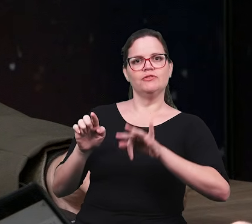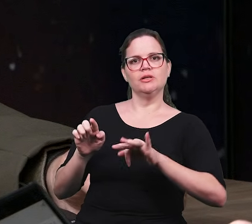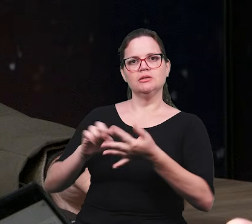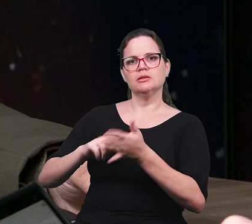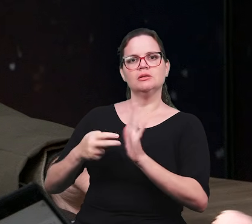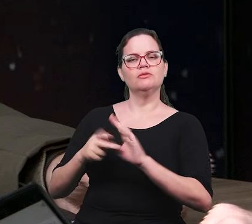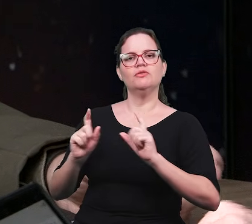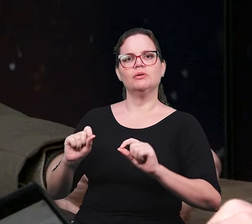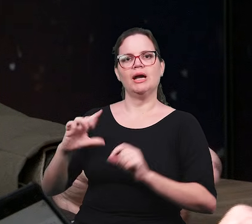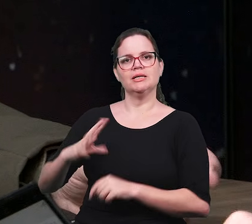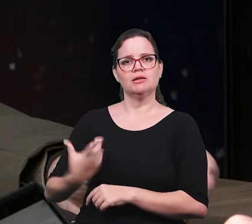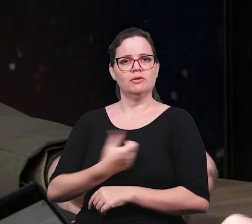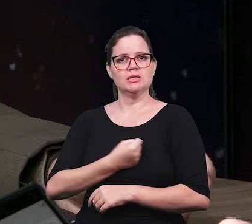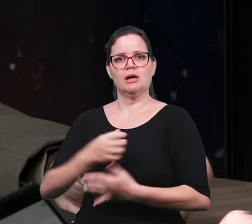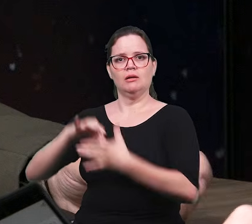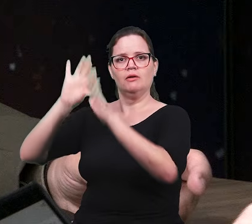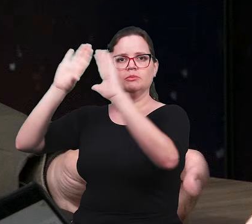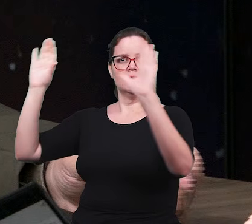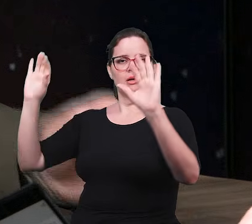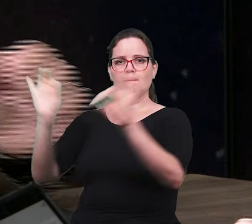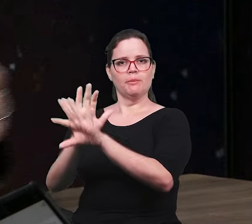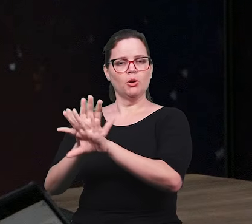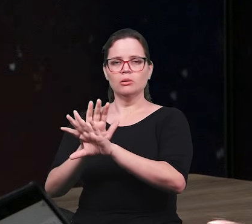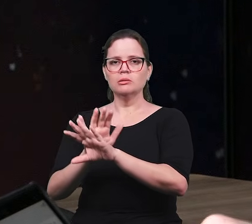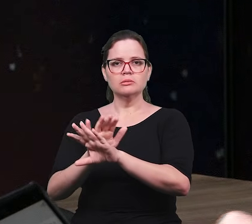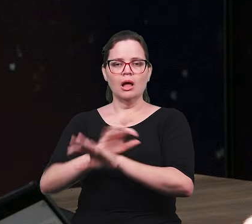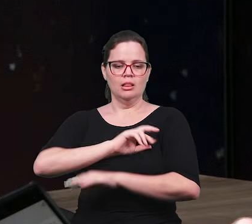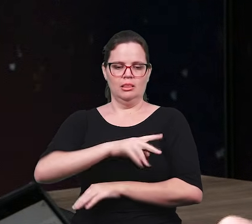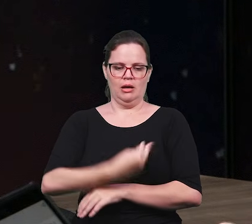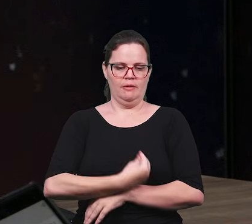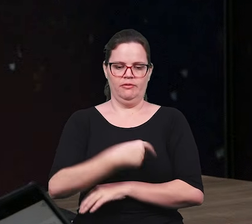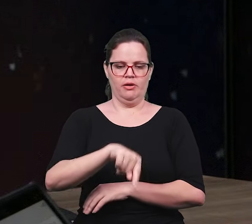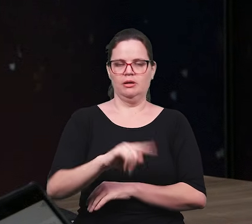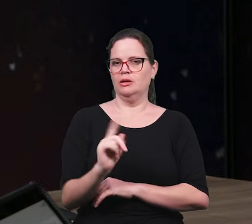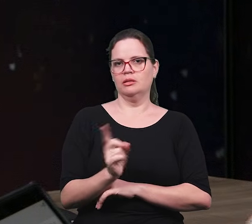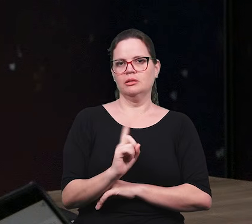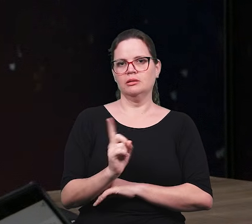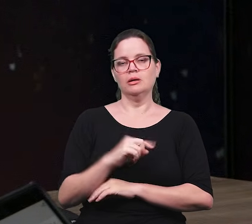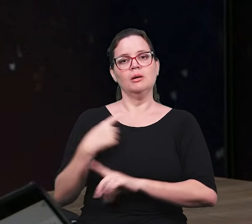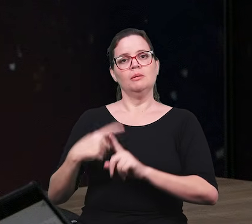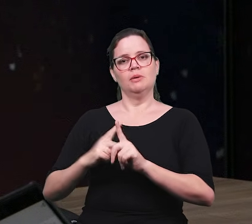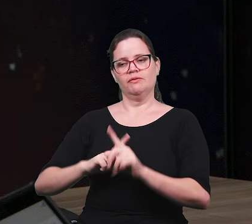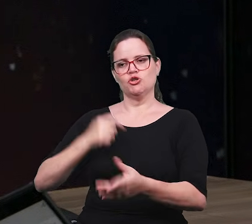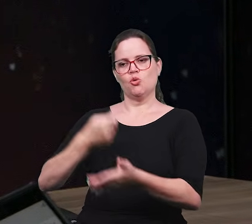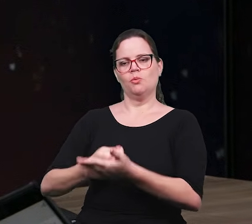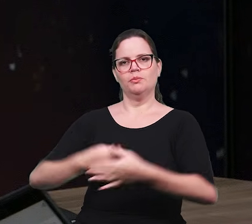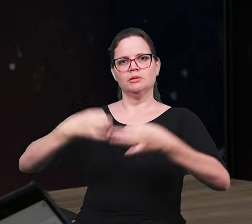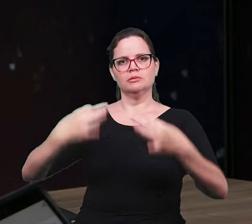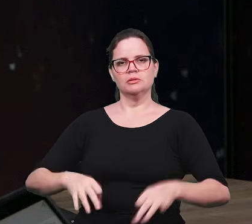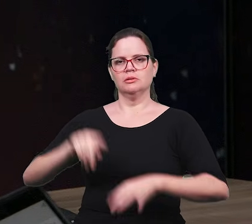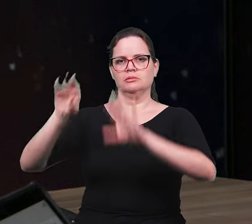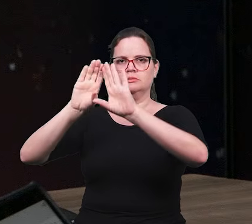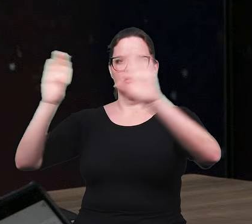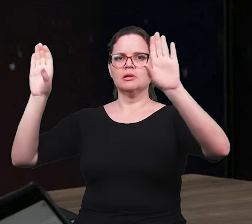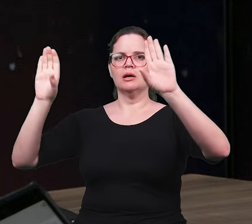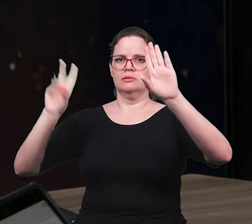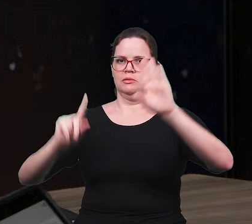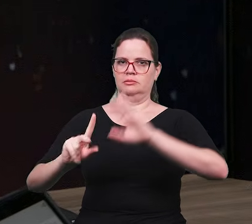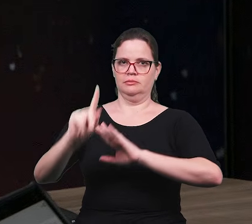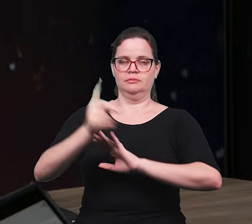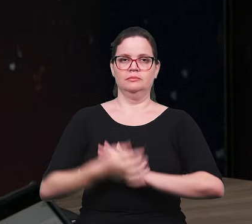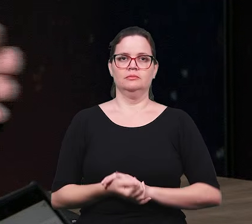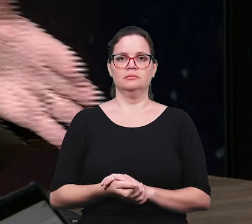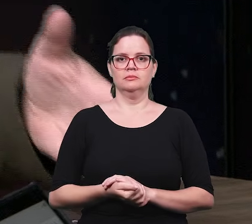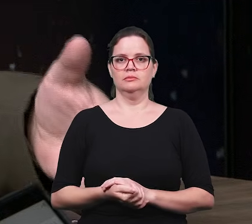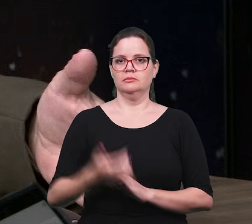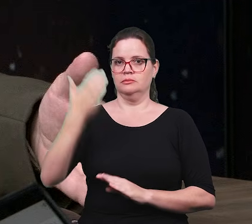para essa vida. A fé, ela vai ser consumada na eternidade. Isso. O